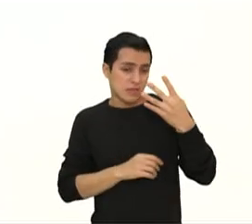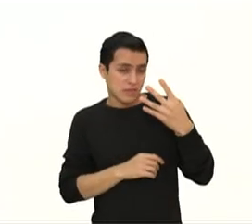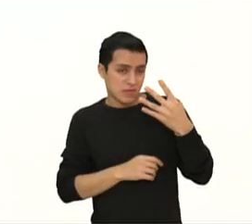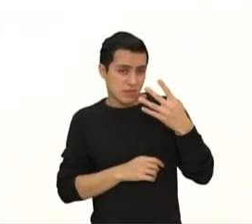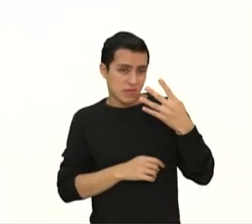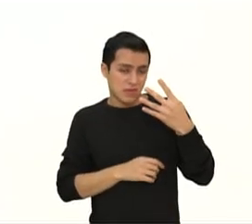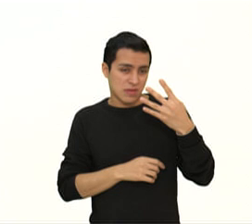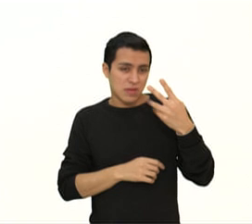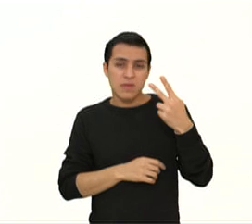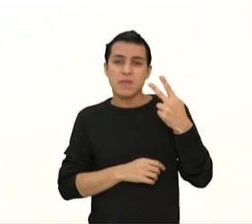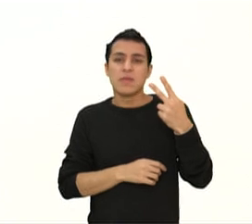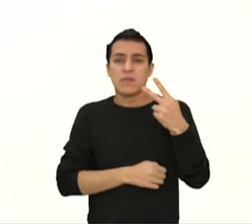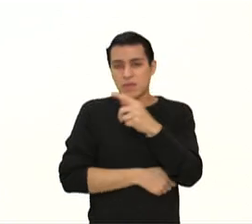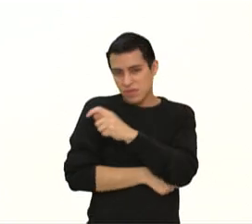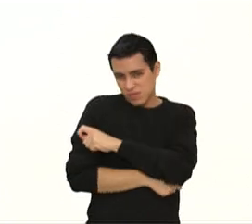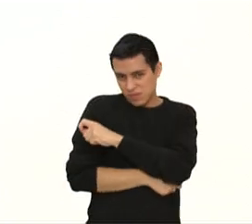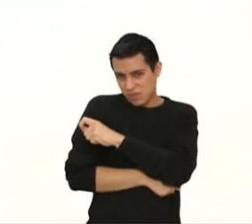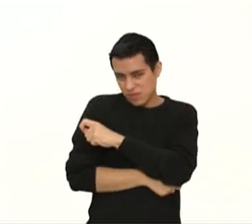42 alunos,